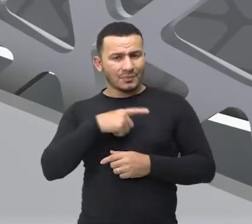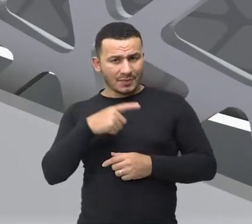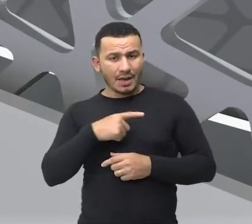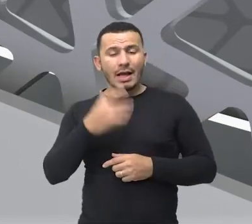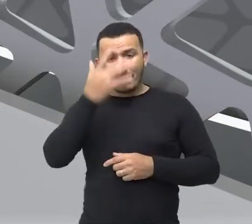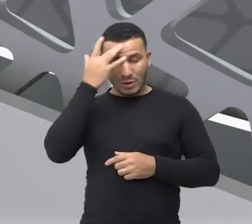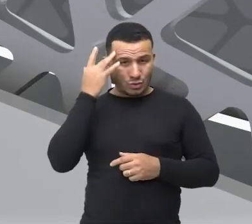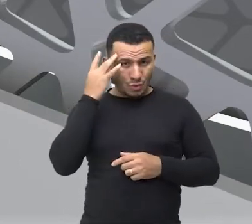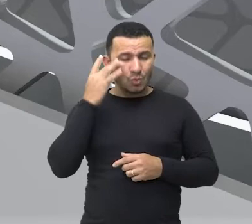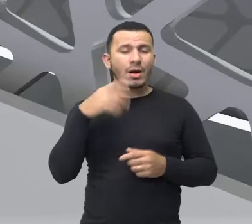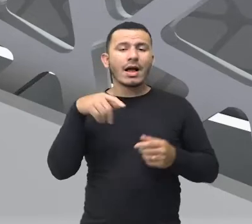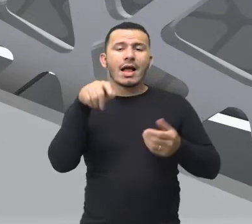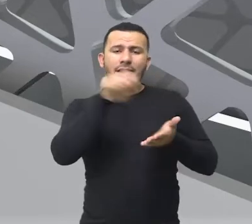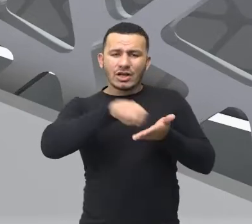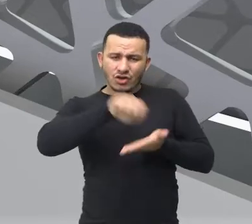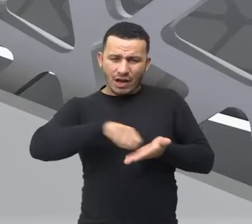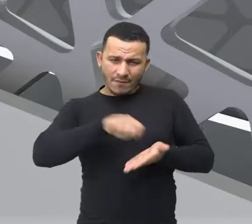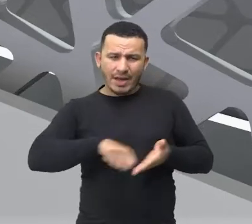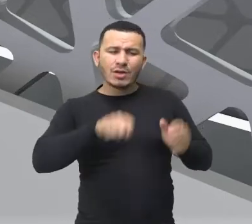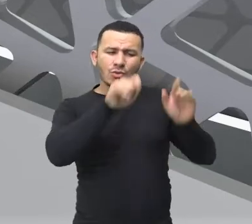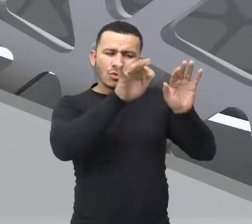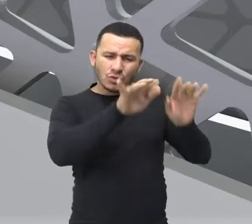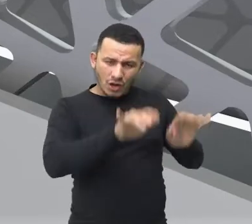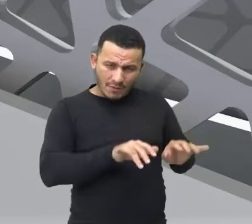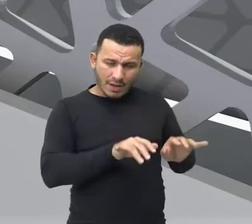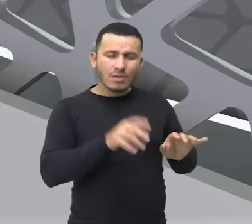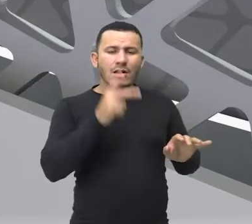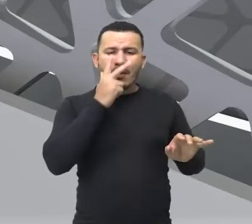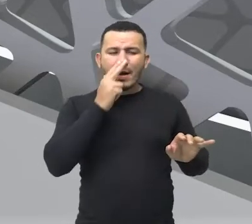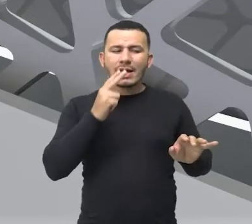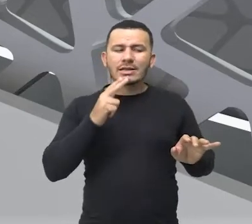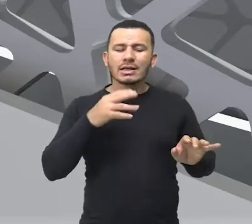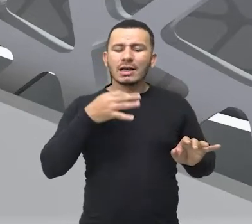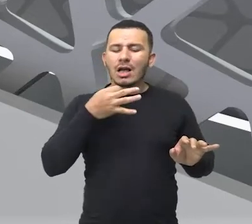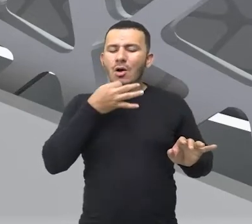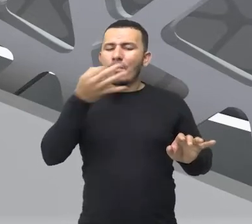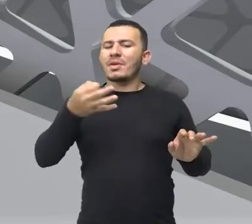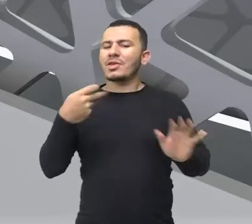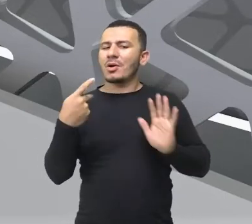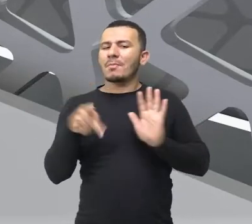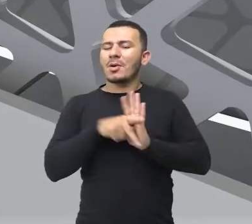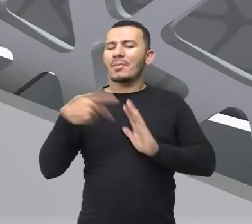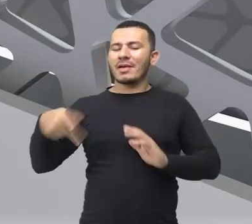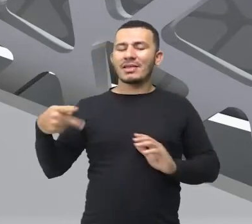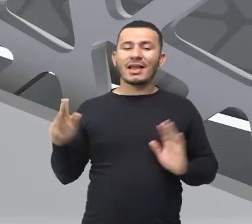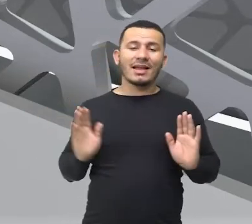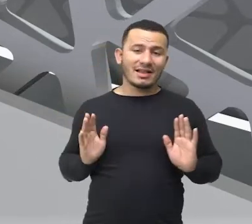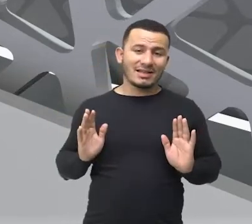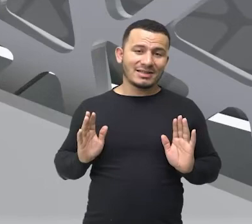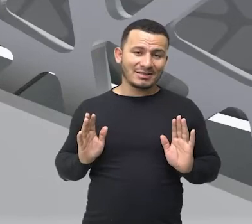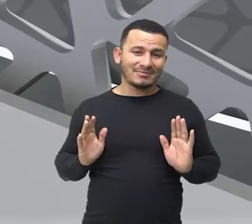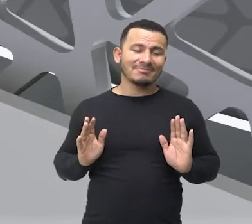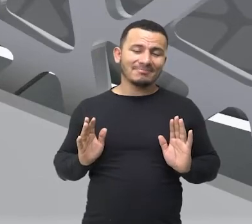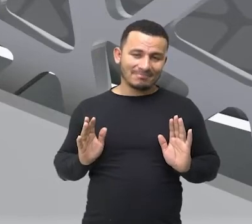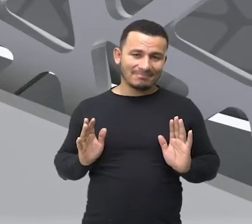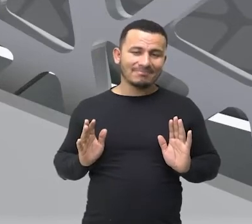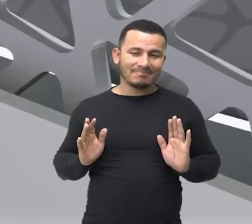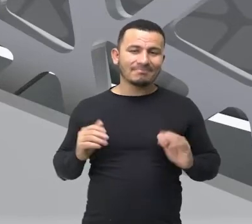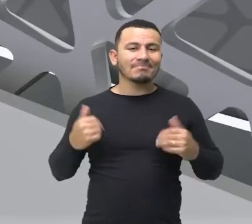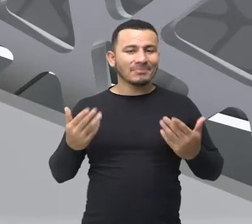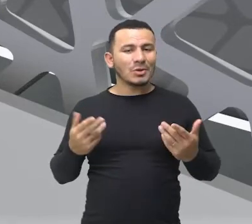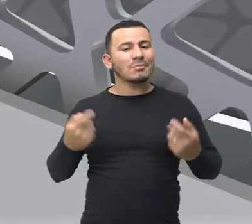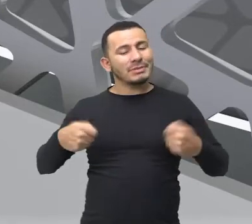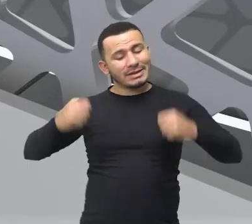a pessoa que escreve acaba colocando palavras que evidenciam o que ela pensa, a opinião dela, certo?